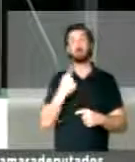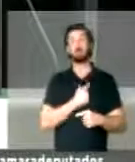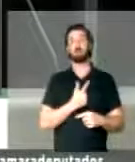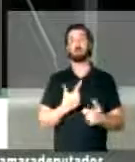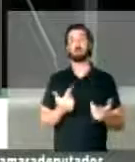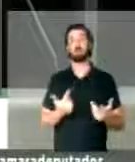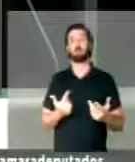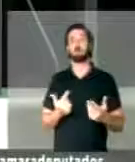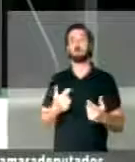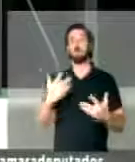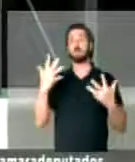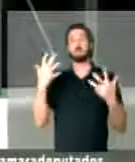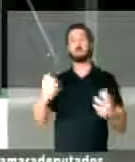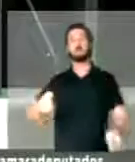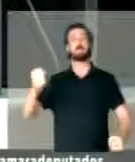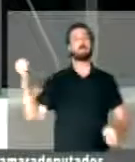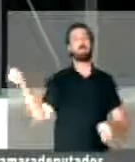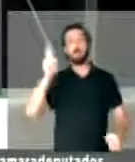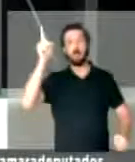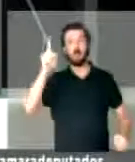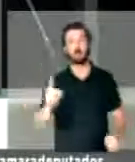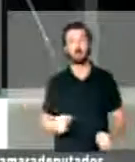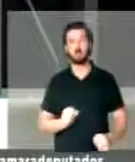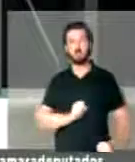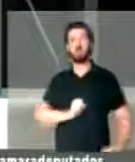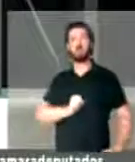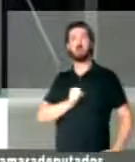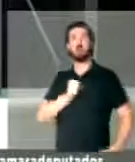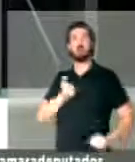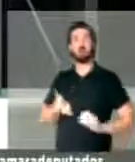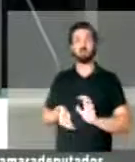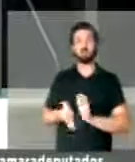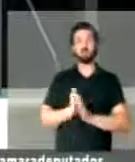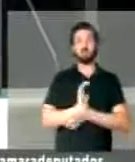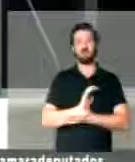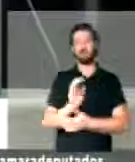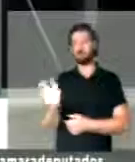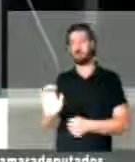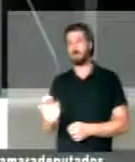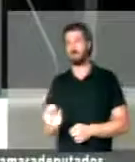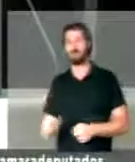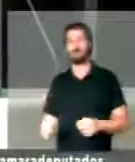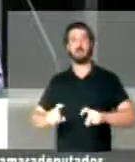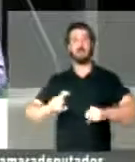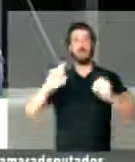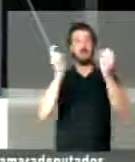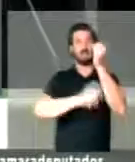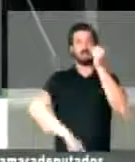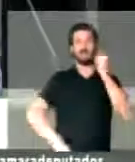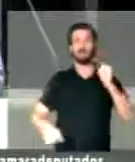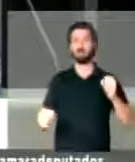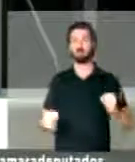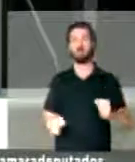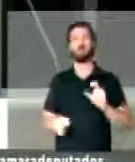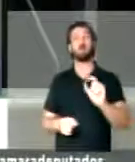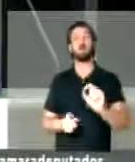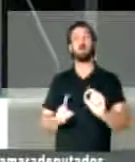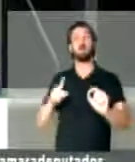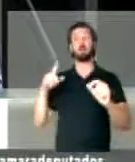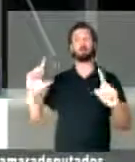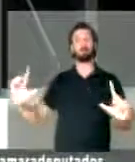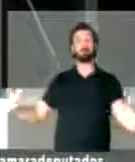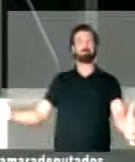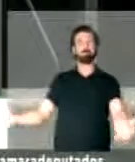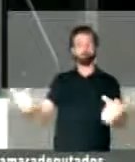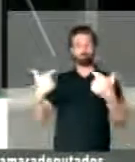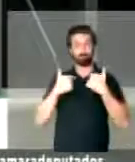não toleramos nem o ódio, nem a homofobia, nem a raiva com que nós temos